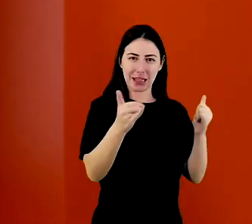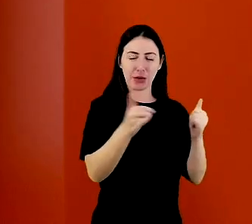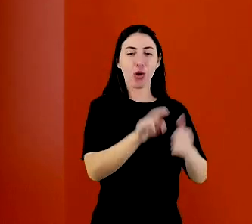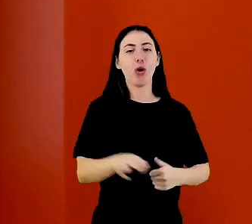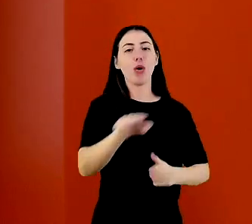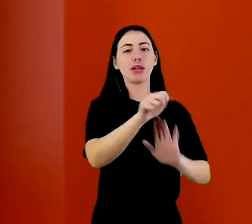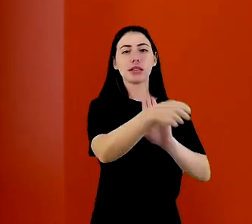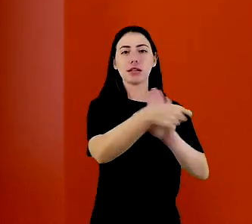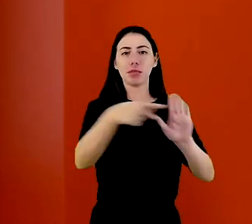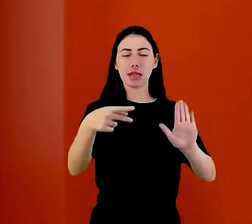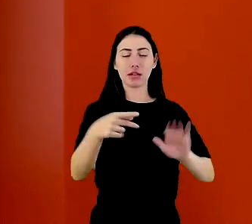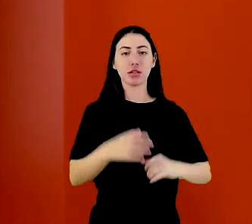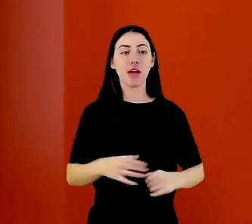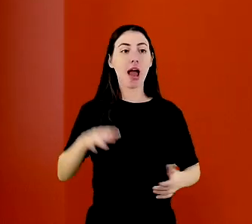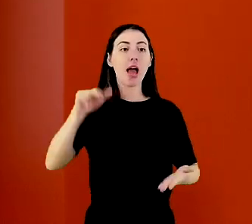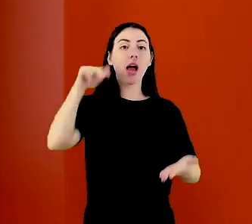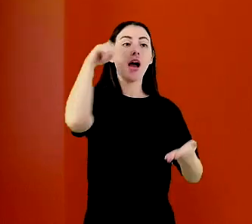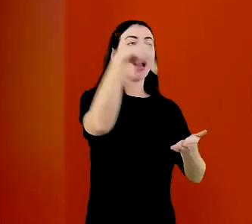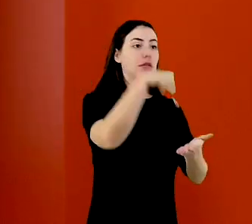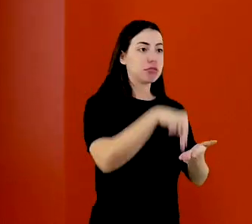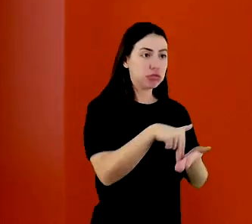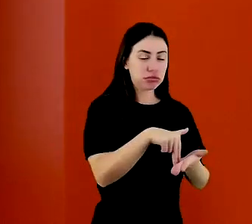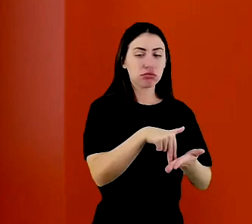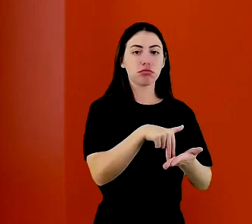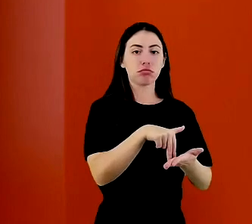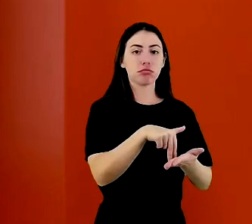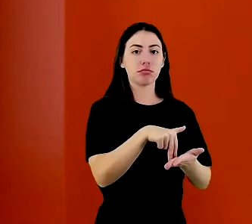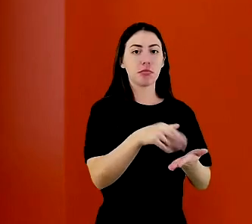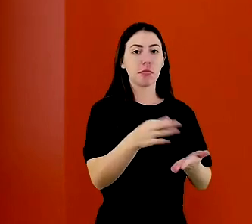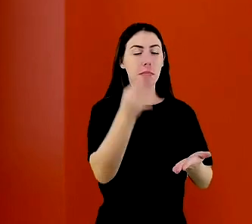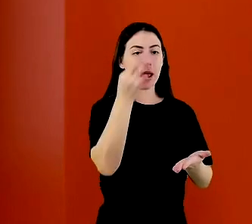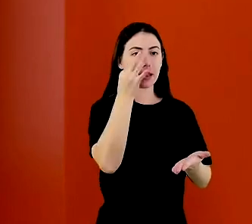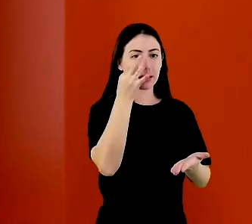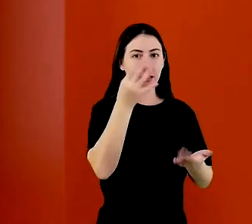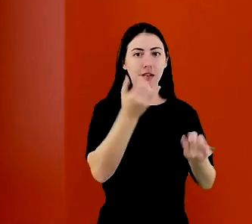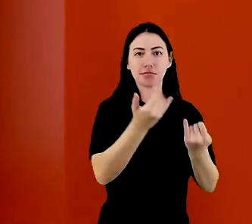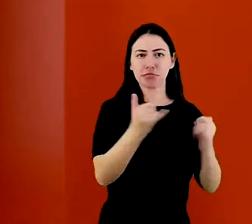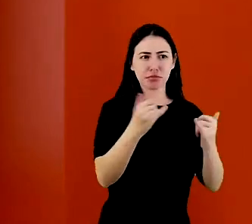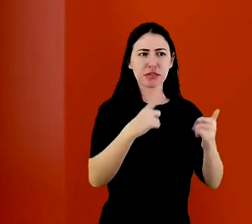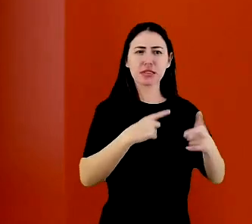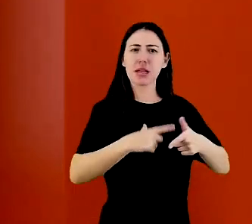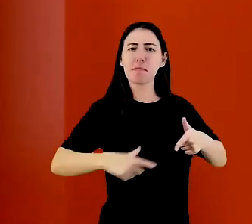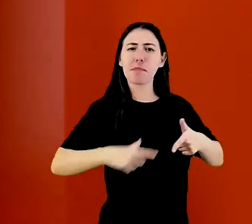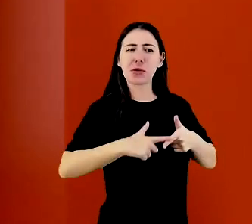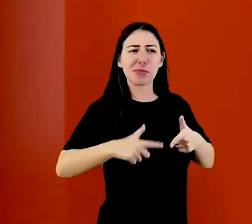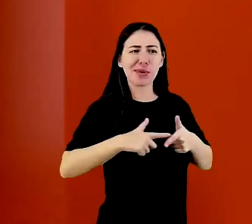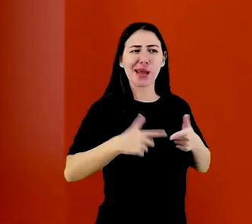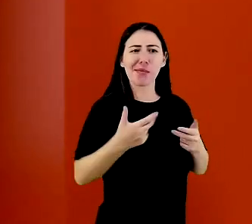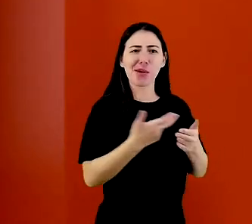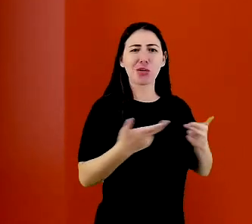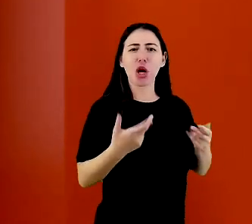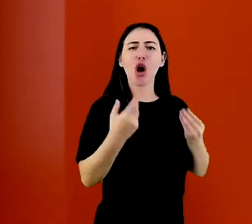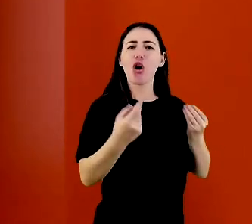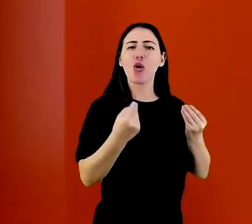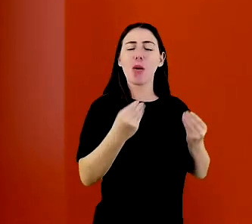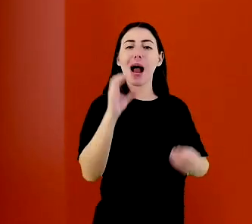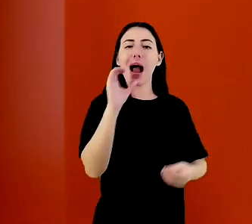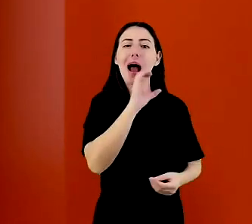ali no físico, vai abastecer, e tendo algum problema, como é que de uma forma rápida a gente consegue, de